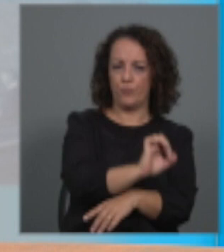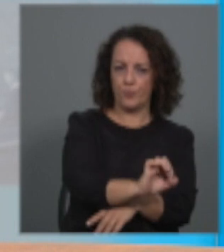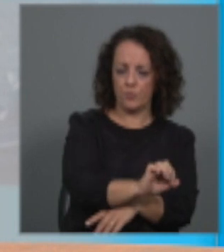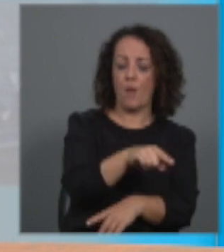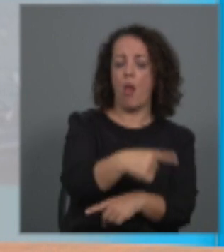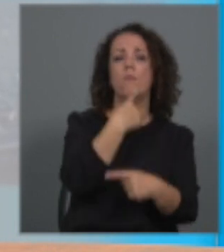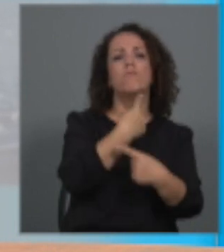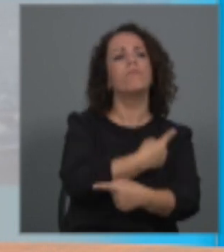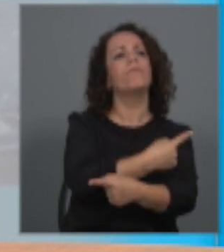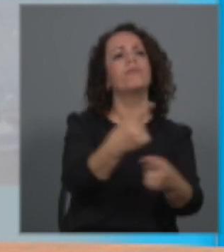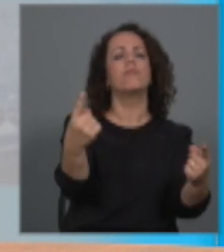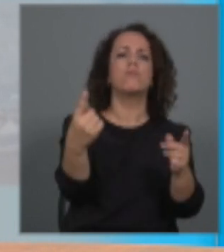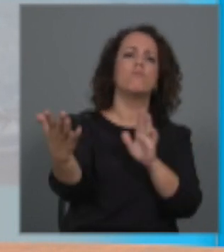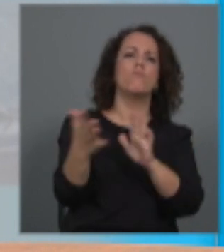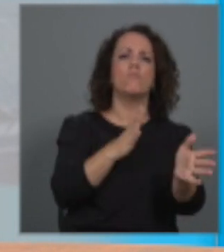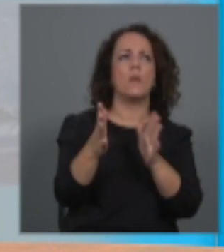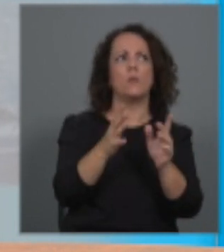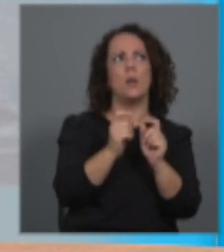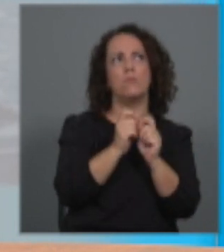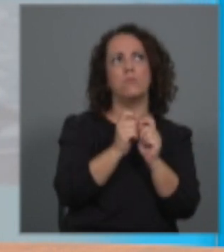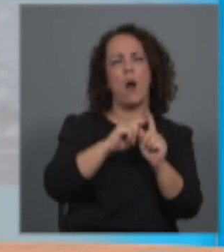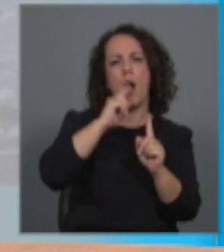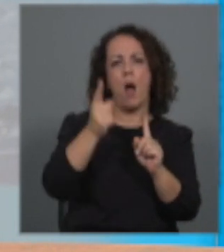Profetiza à volta do ano